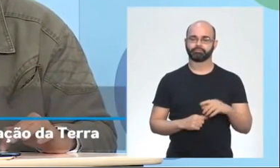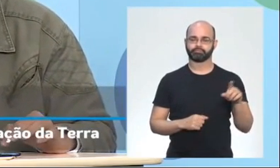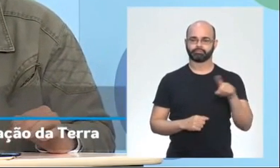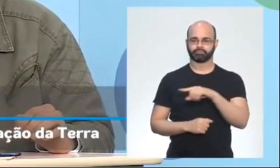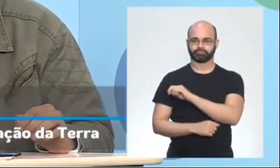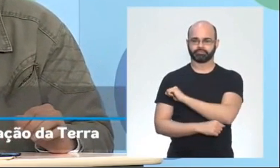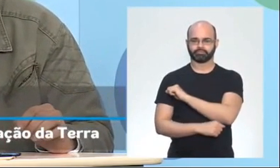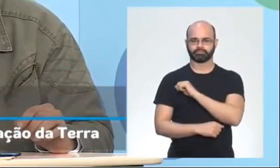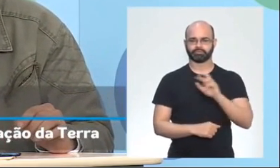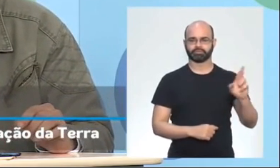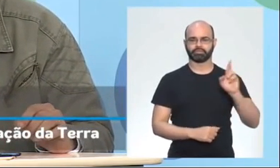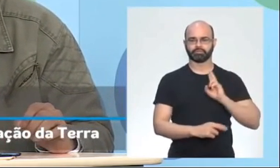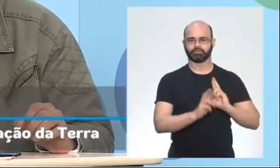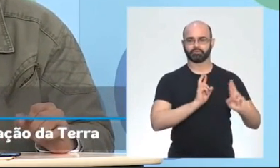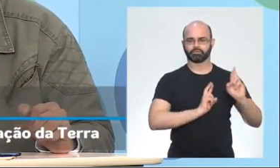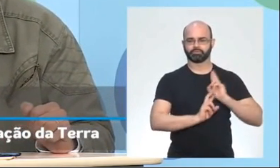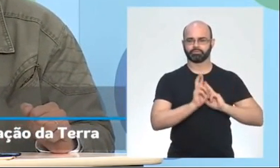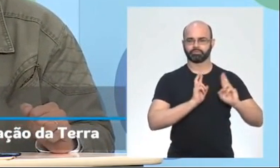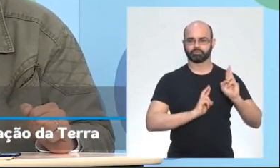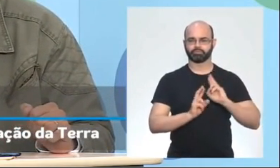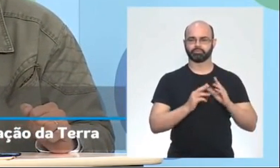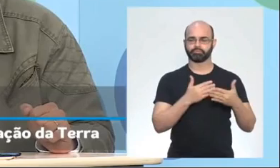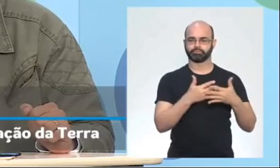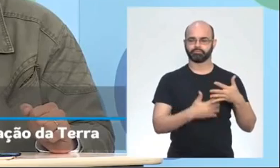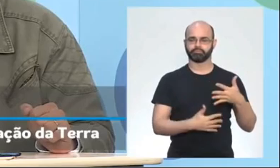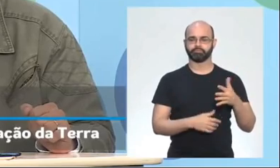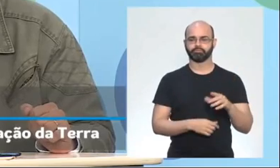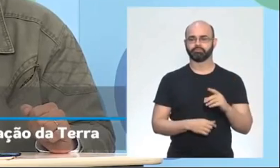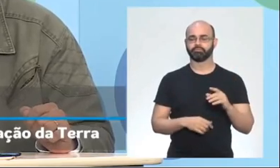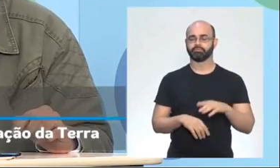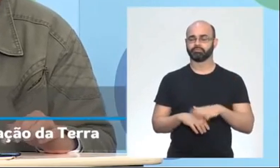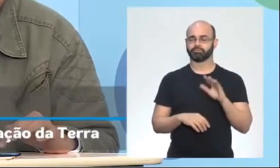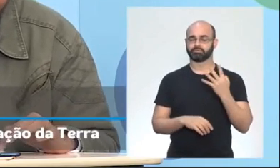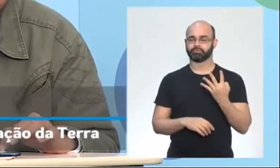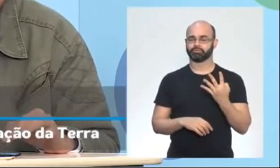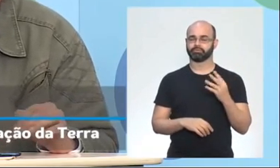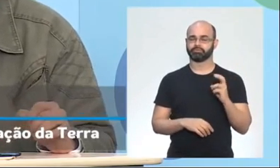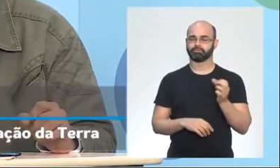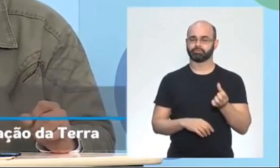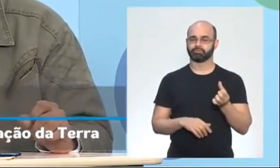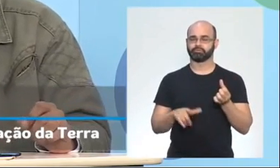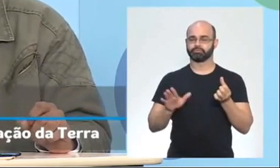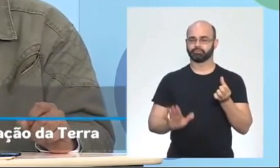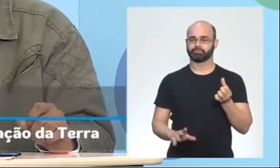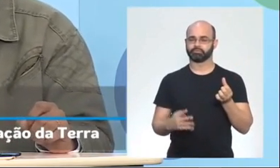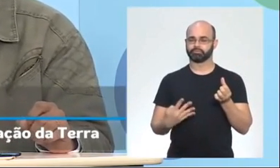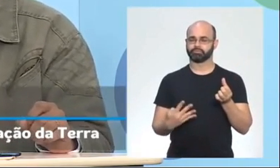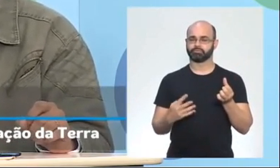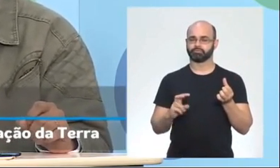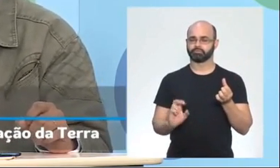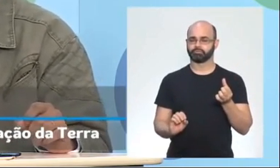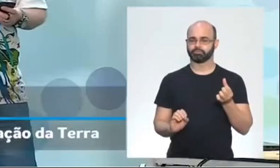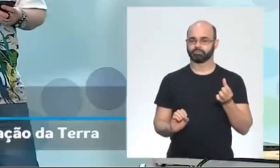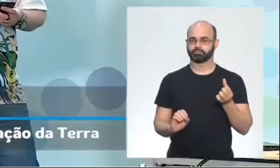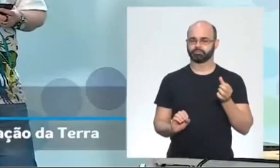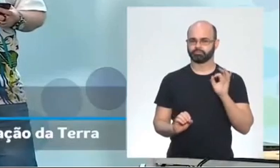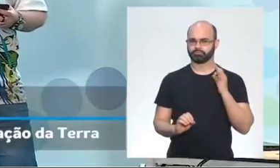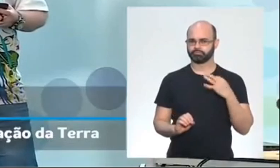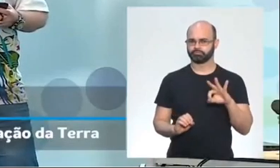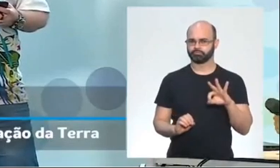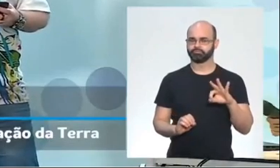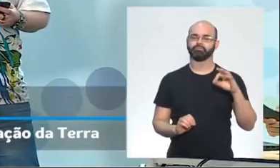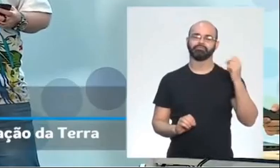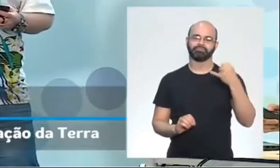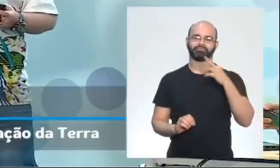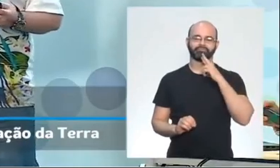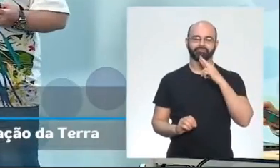estudantes, estão afirmando que a maior é 456 e a menor 450. É isso aí, tá